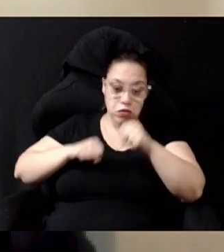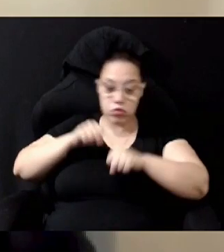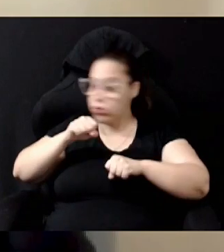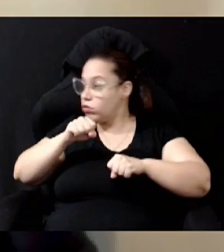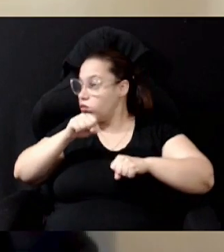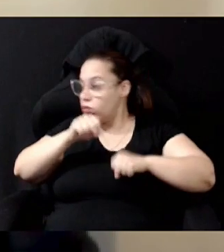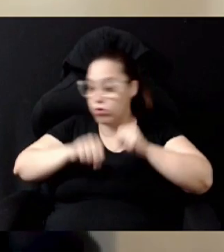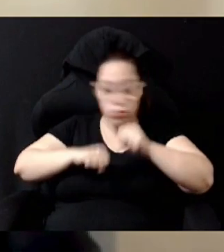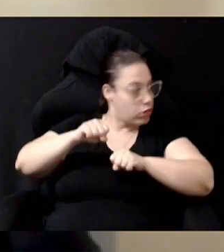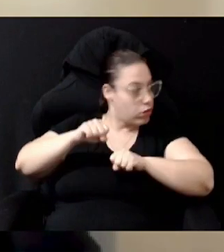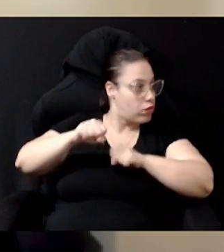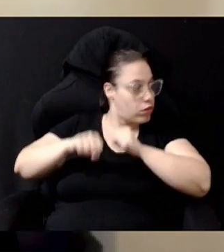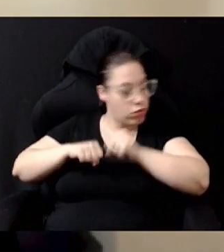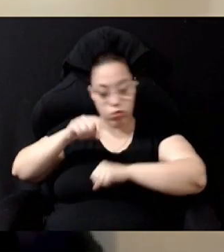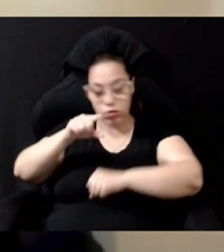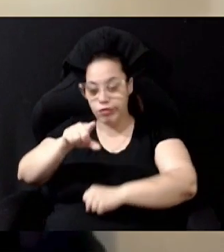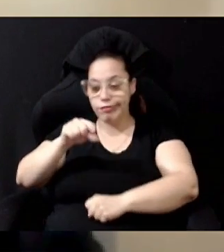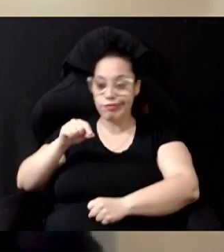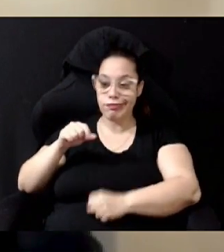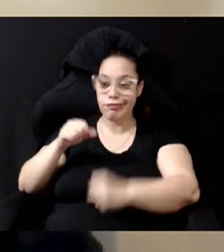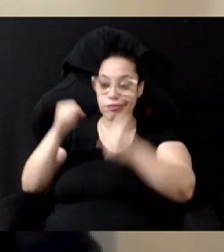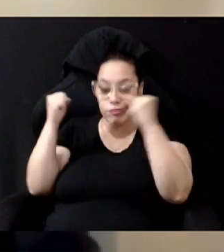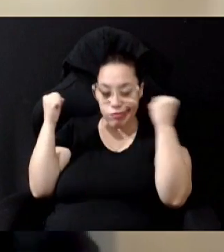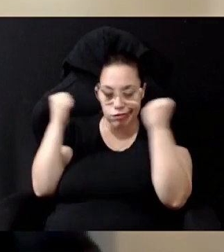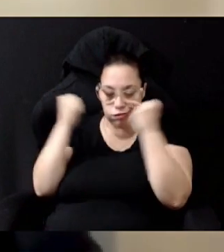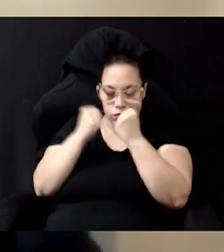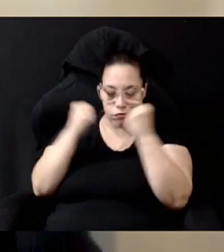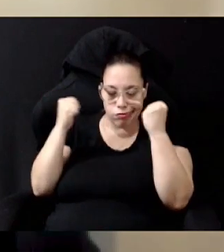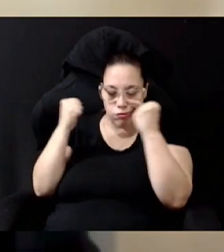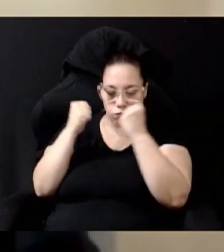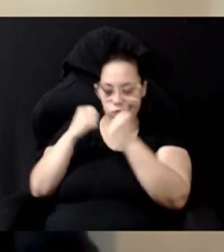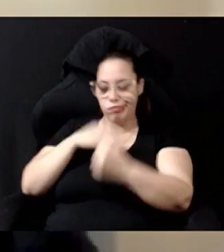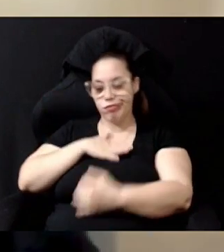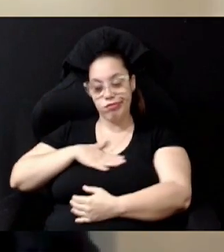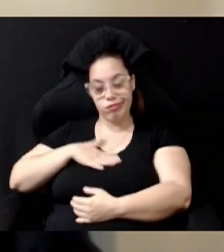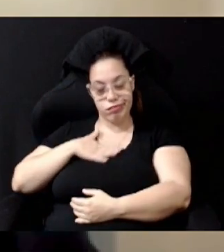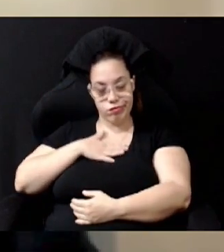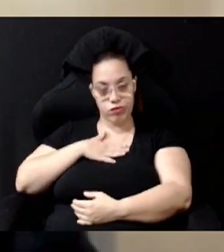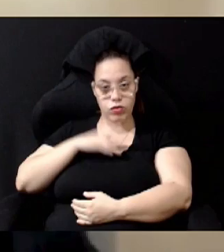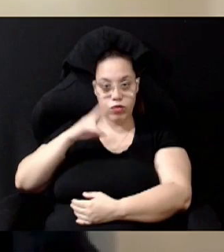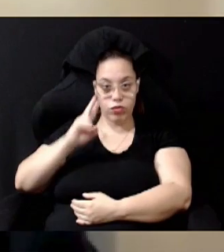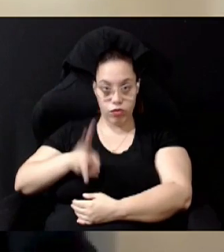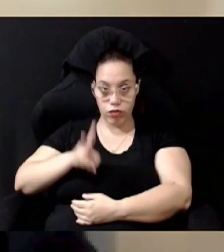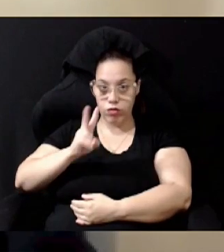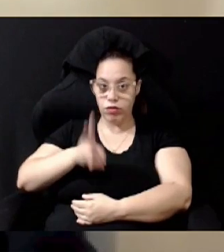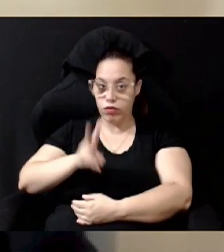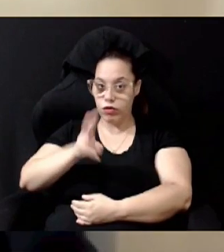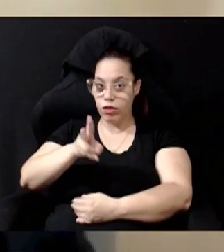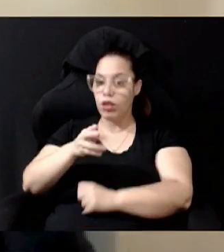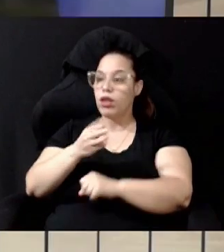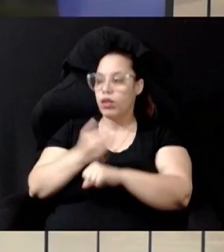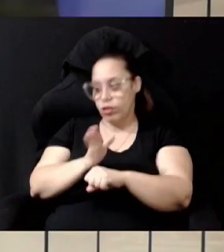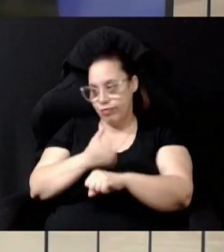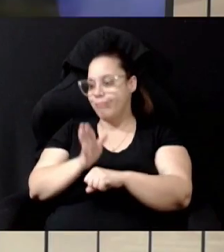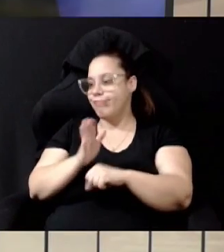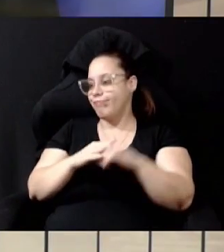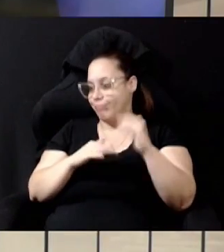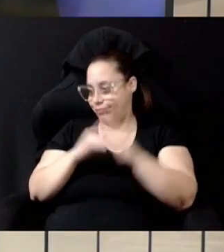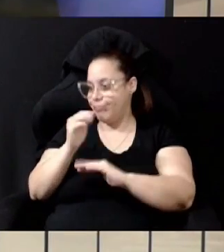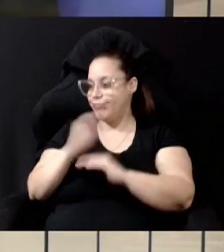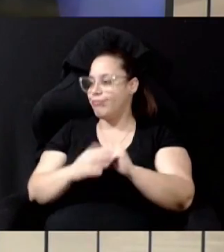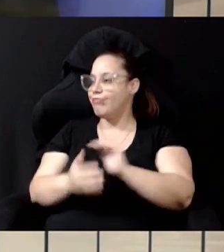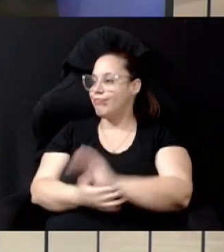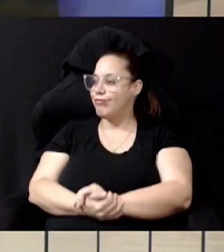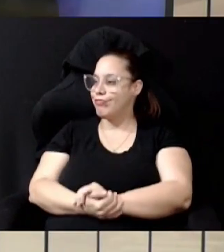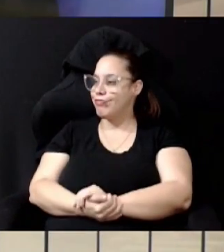atividade física que seja agradável, mas que seja rotineira. Isso é tratamento. E está